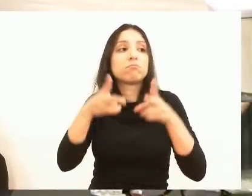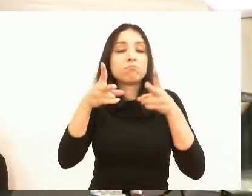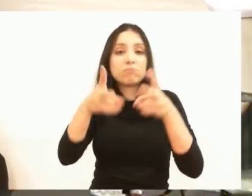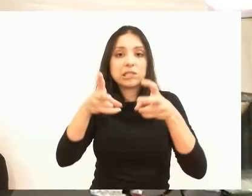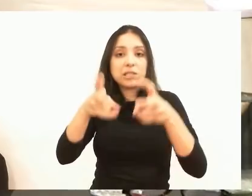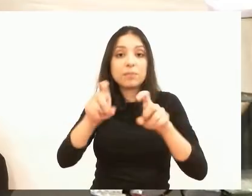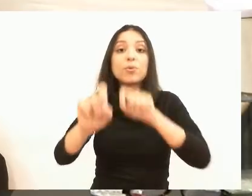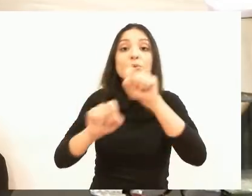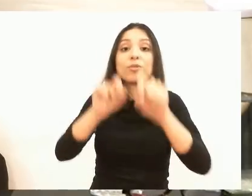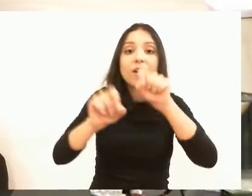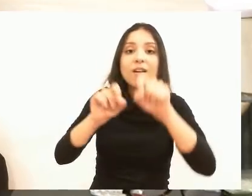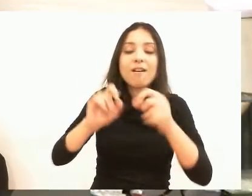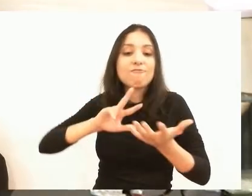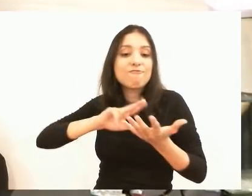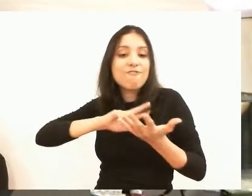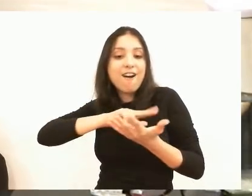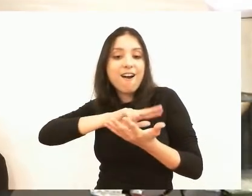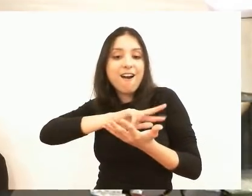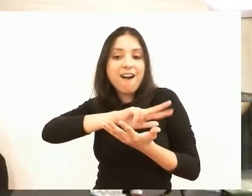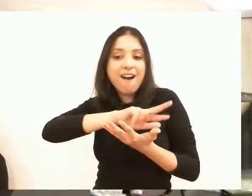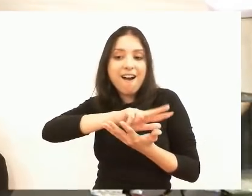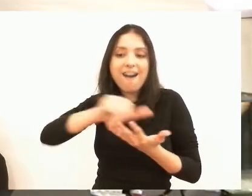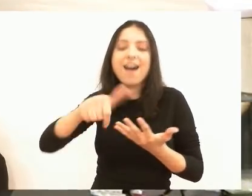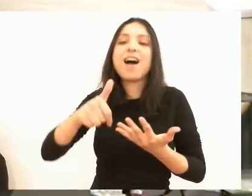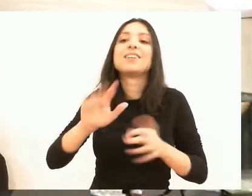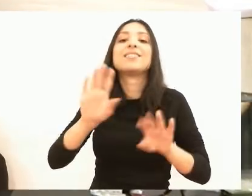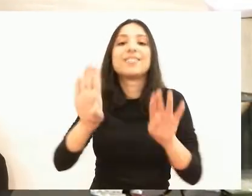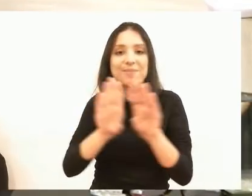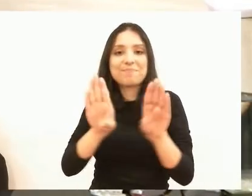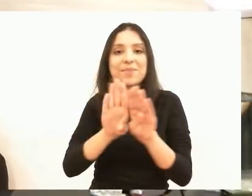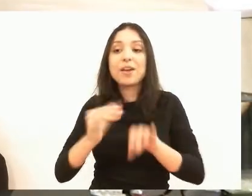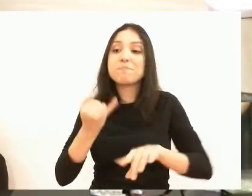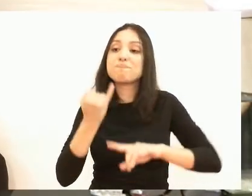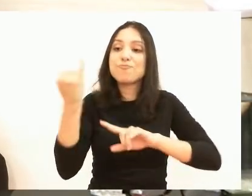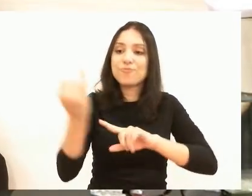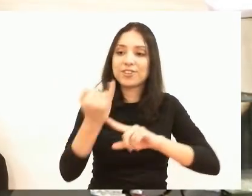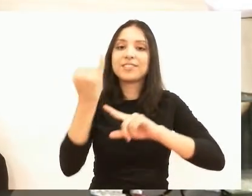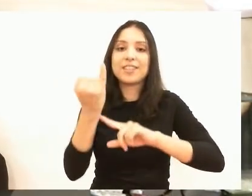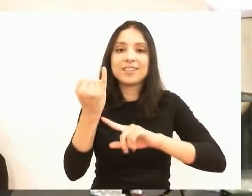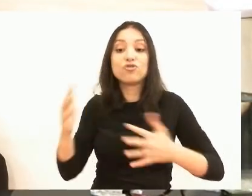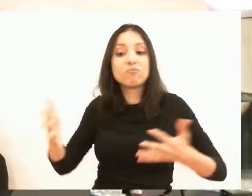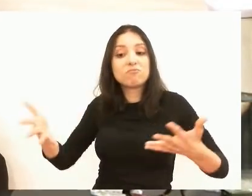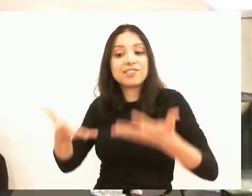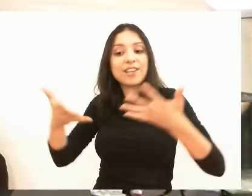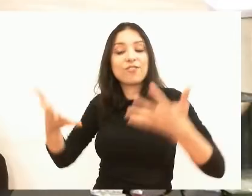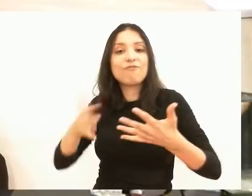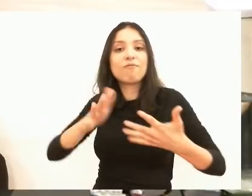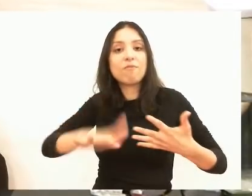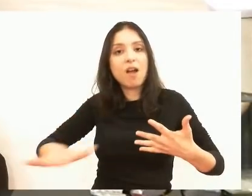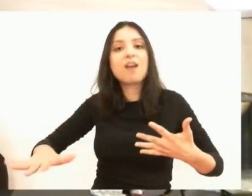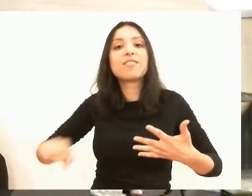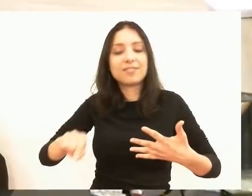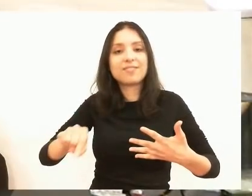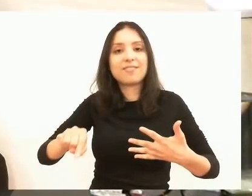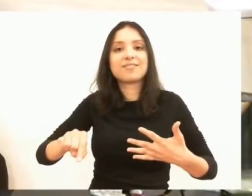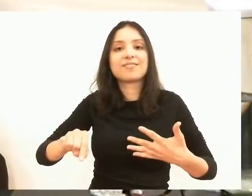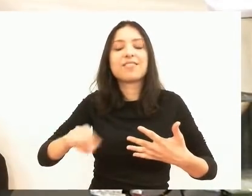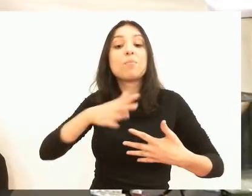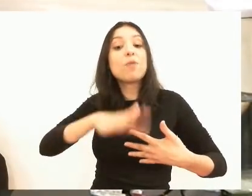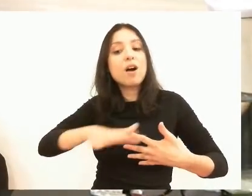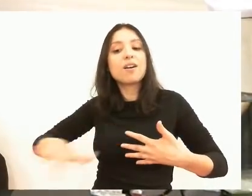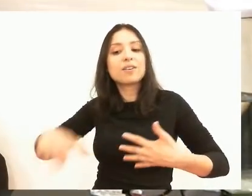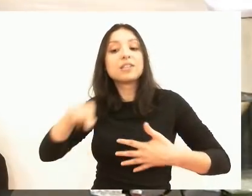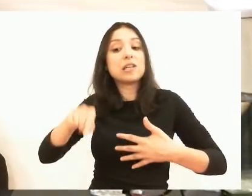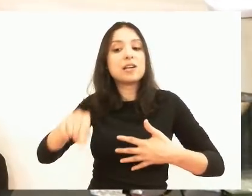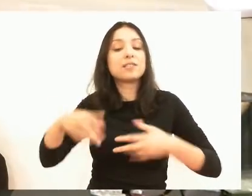né de provocar essa escuta da criança para a